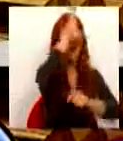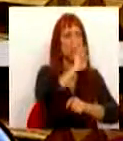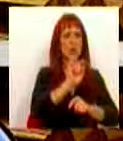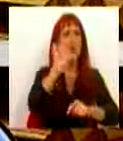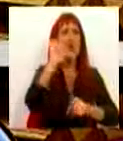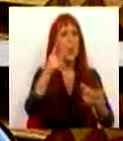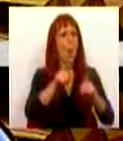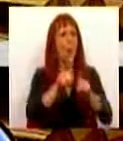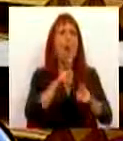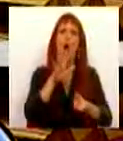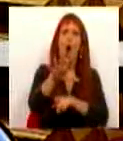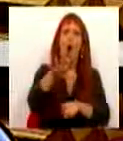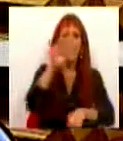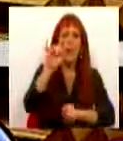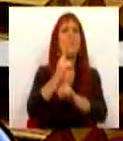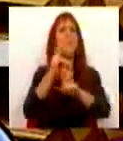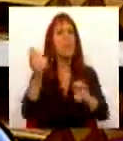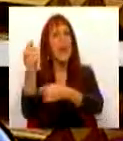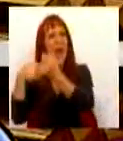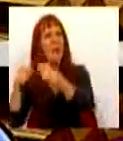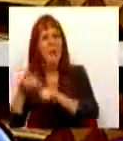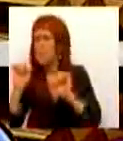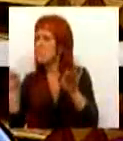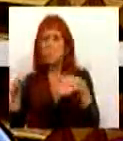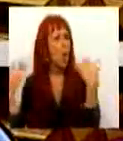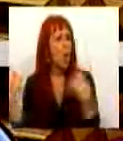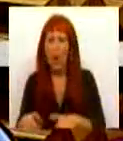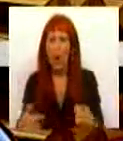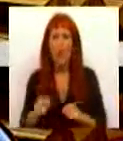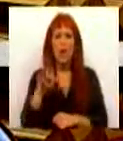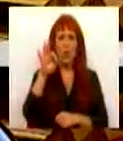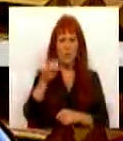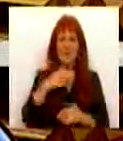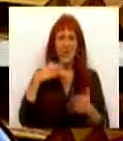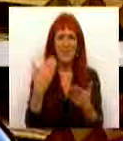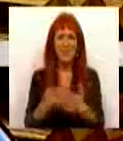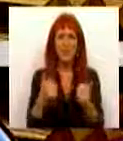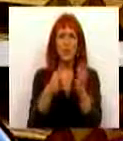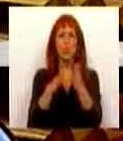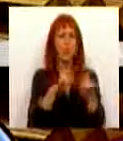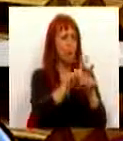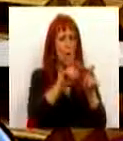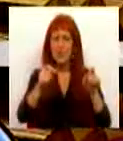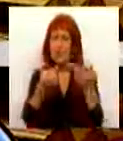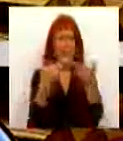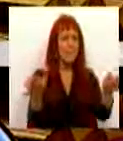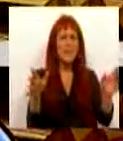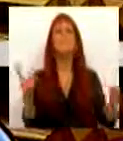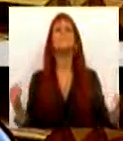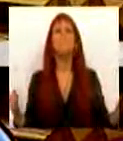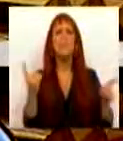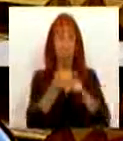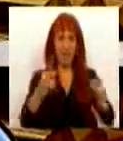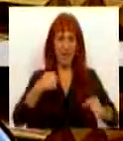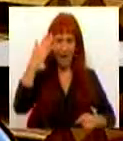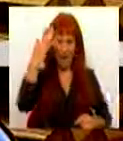se torna numa opção porque a venda não é possível. E o Partido Socialista quer deixar todas as opções em aberto, exatamente